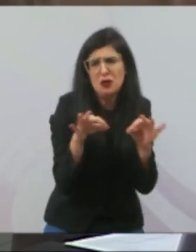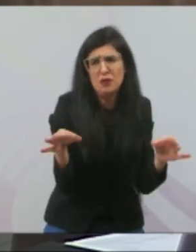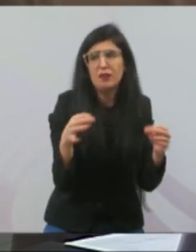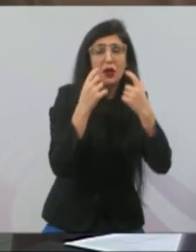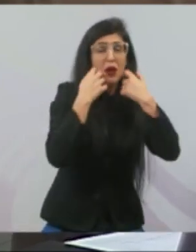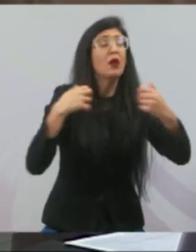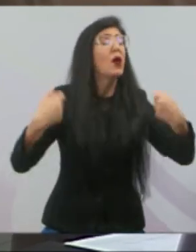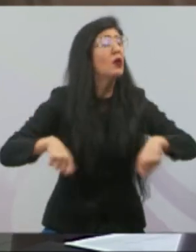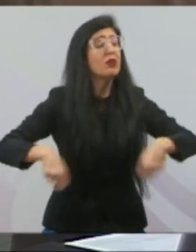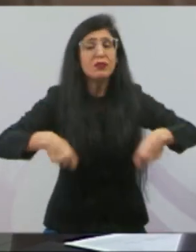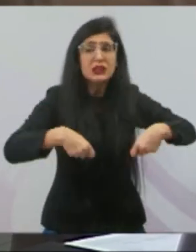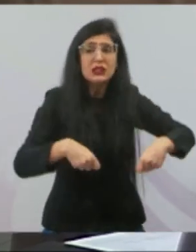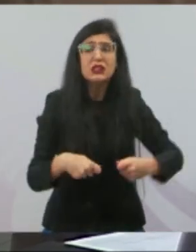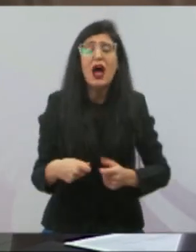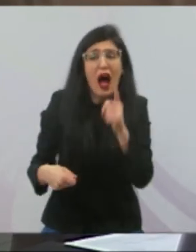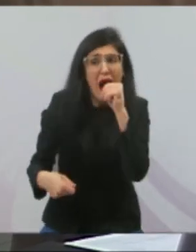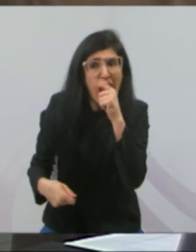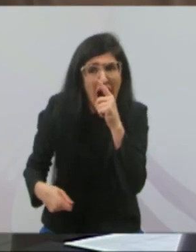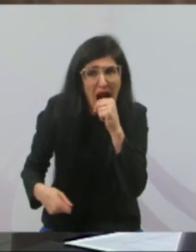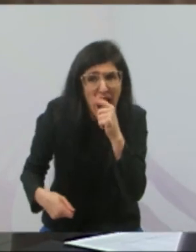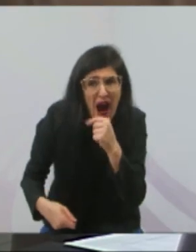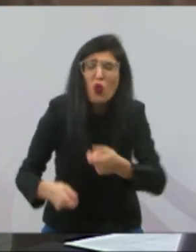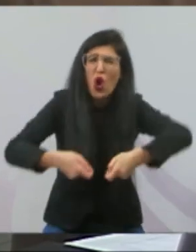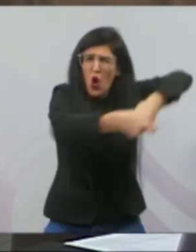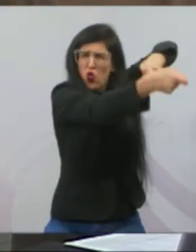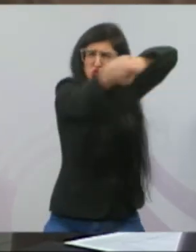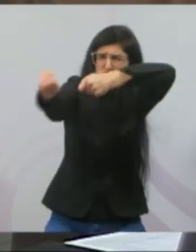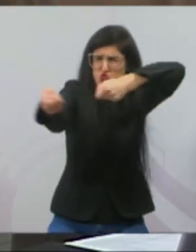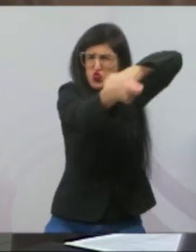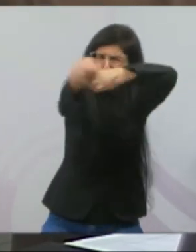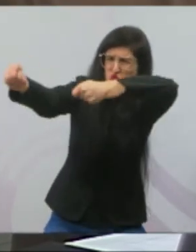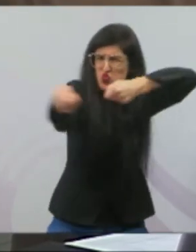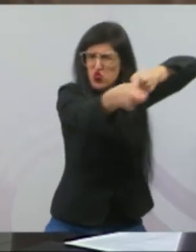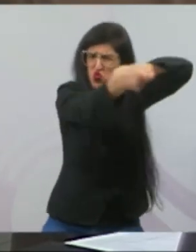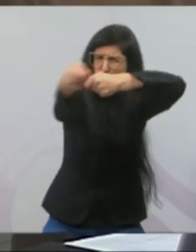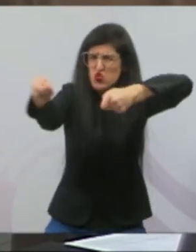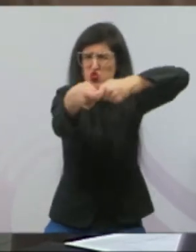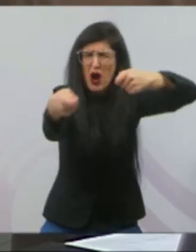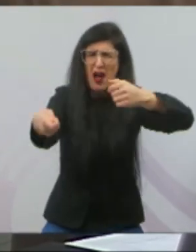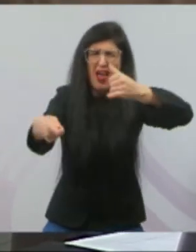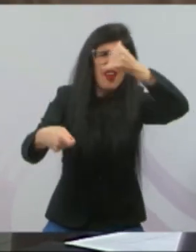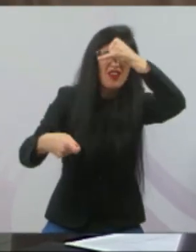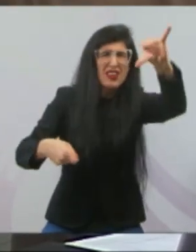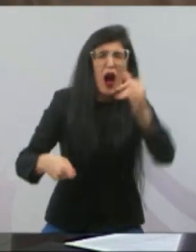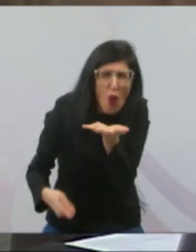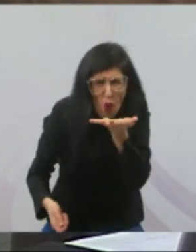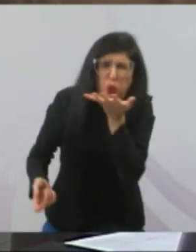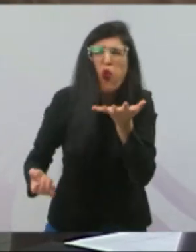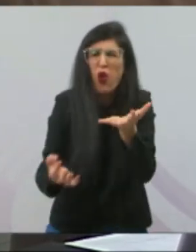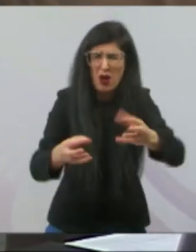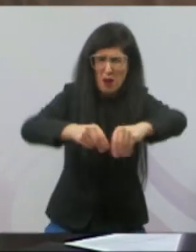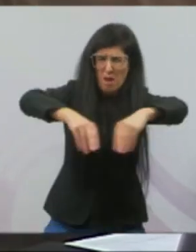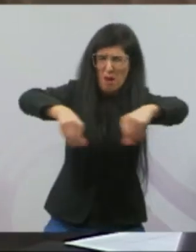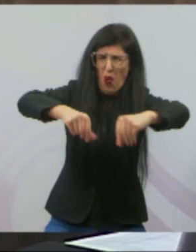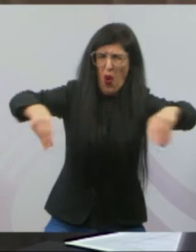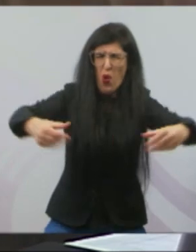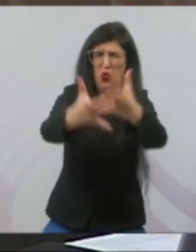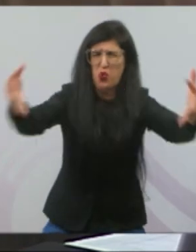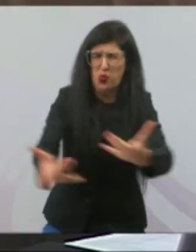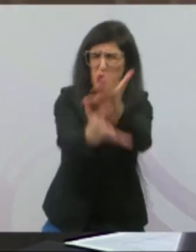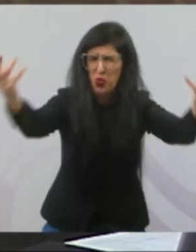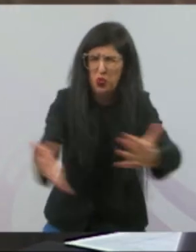vê o quanto precisa. Eu acompanhei e, inclusive, também tentei ajudar um local para isso, para se fazer reforma.